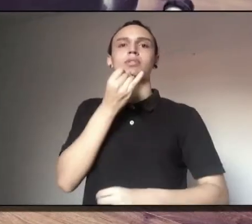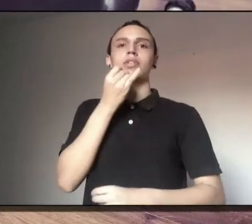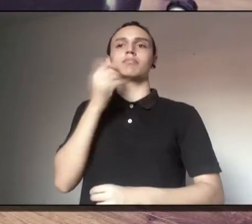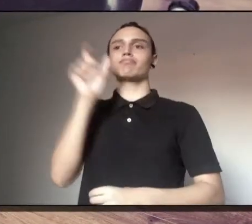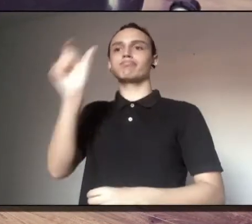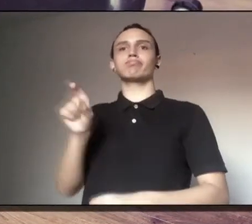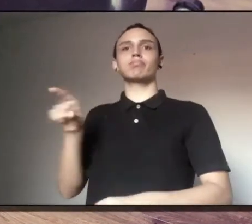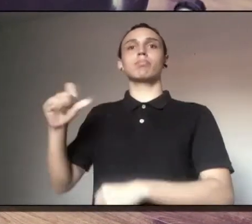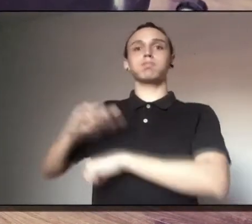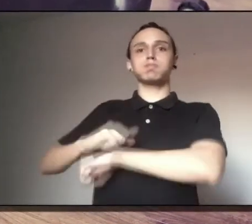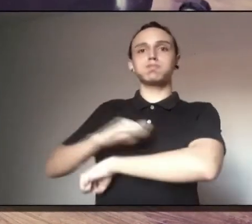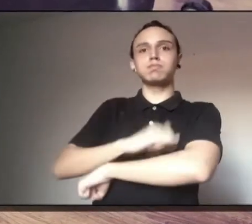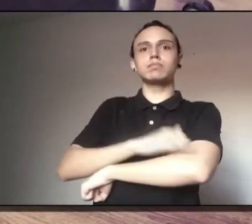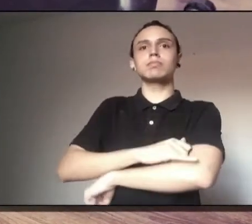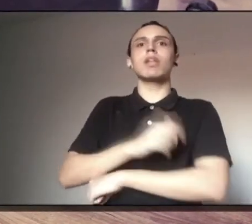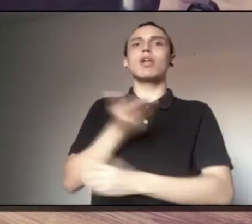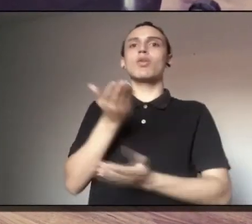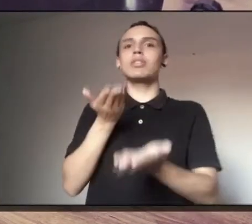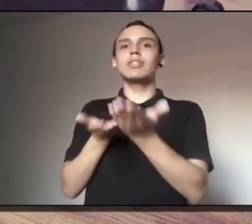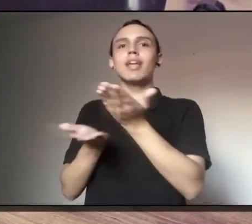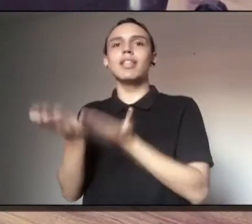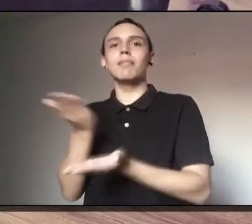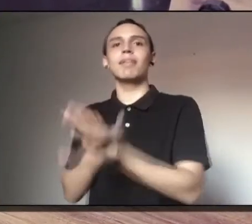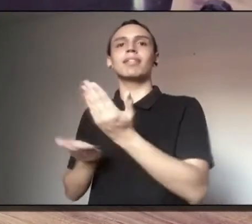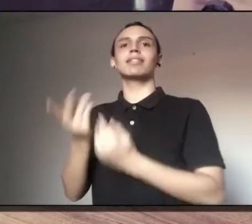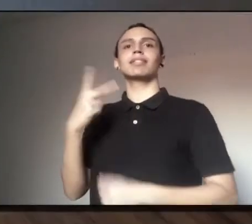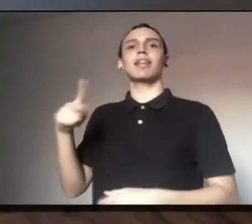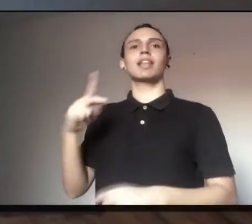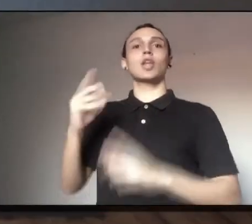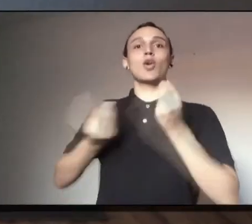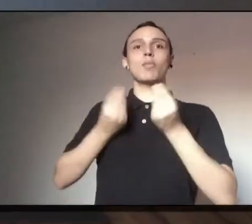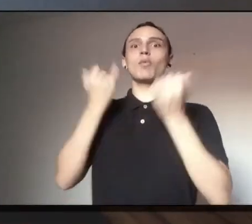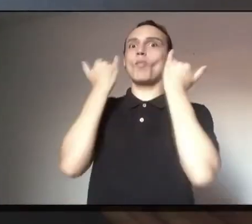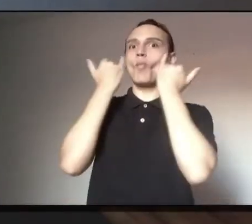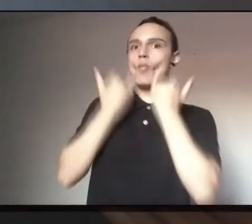ter uma boa resposta fazendo atividade física.